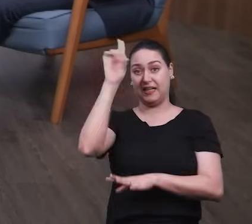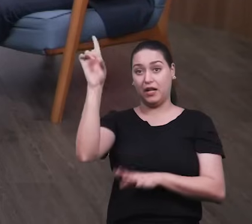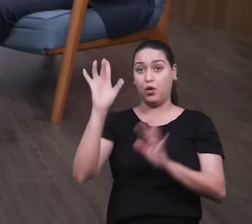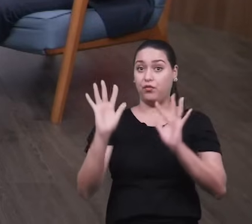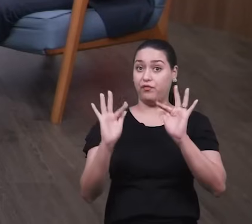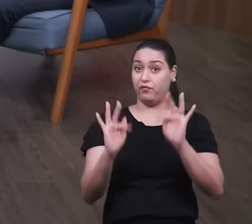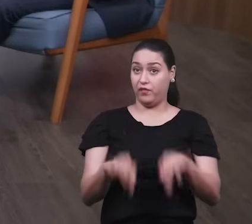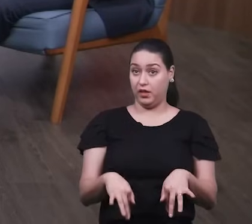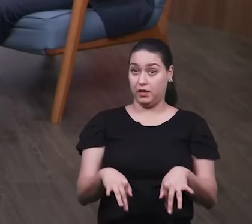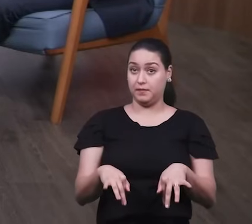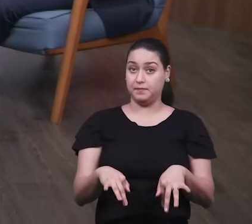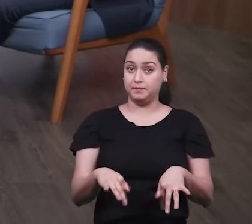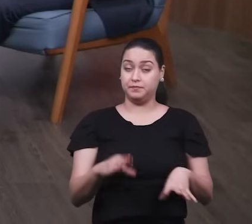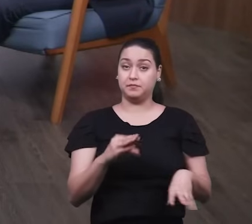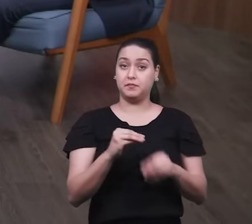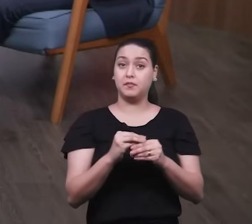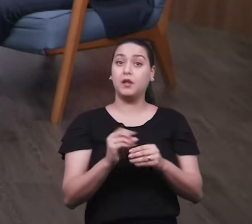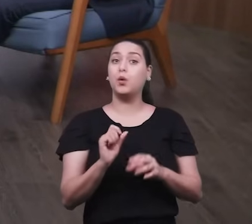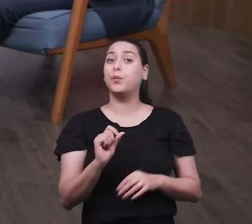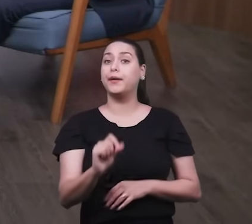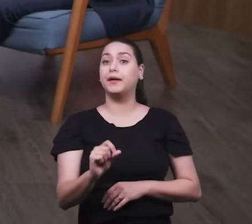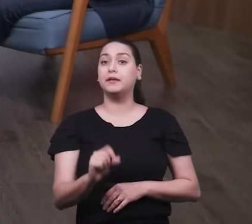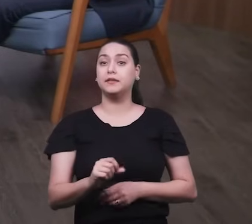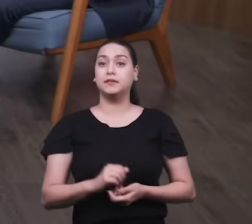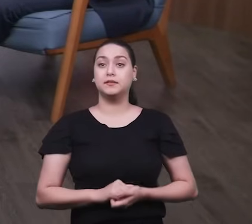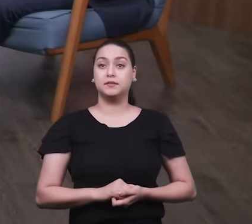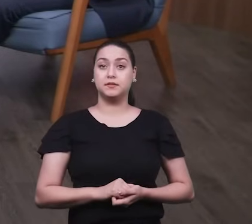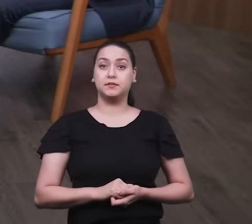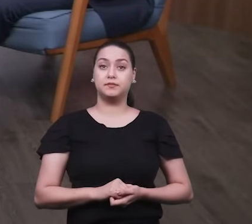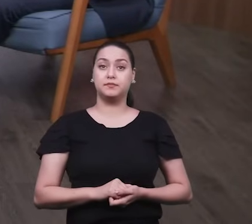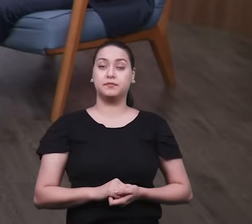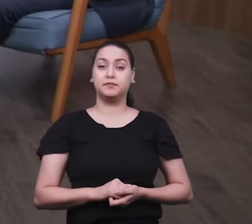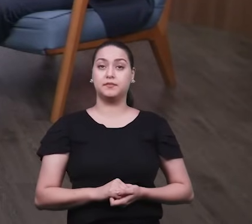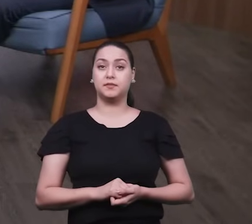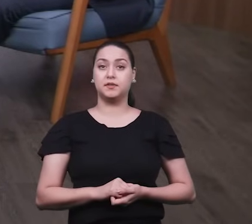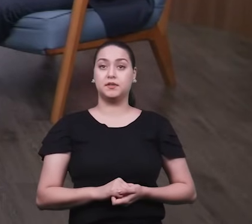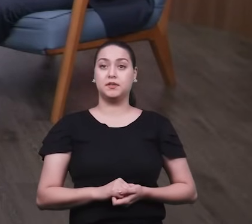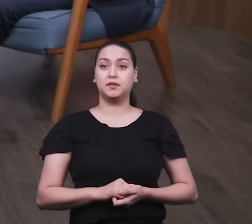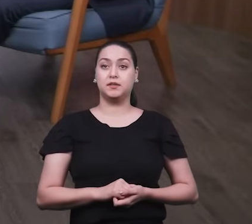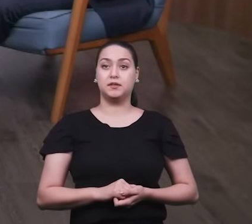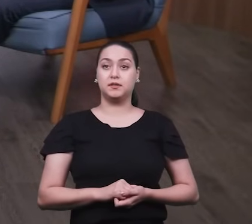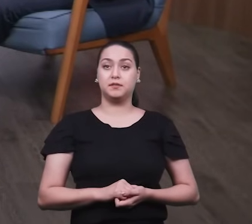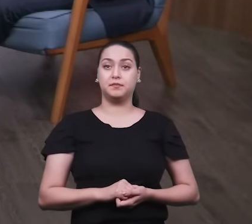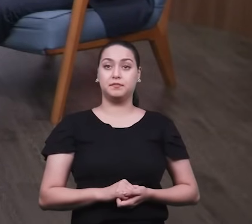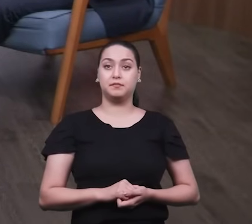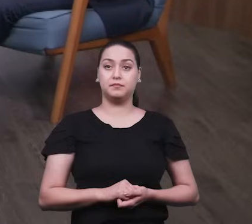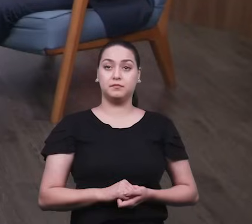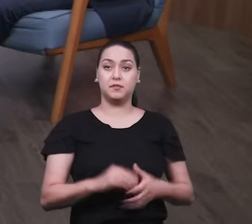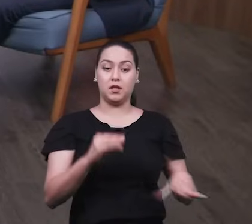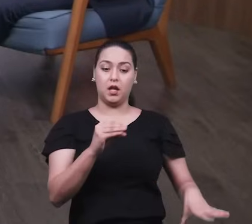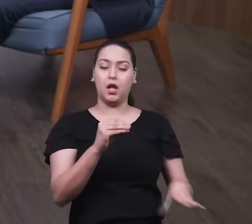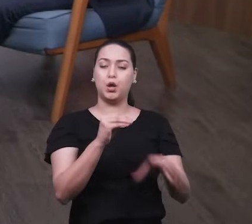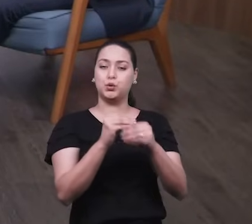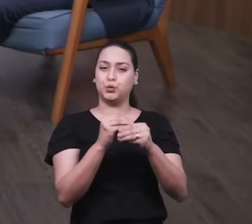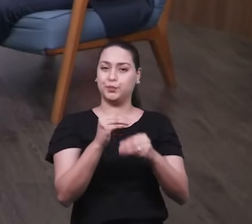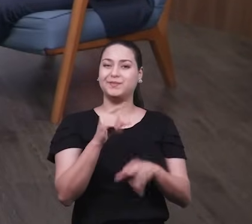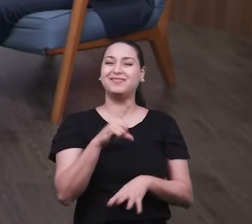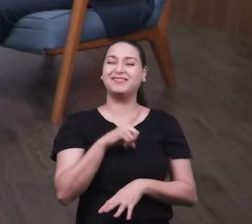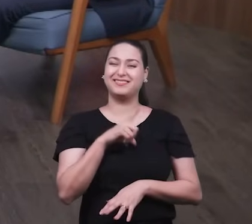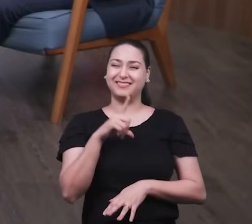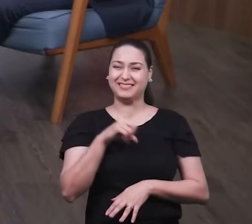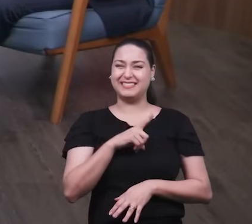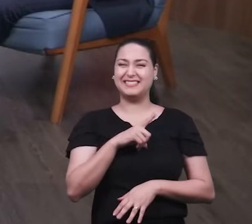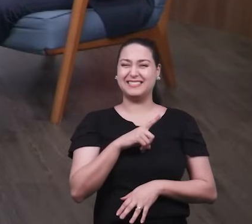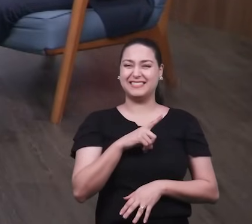ao final e sempre no nosso fechamento é deixada uma palavra, um